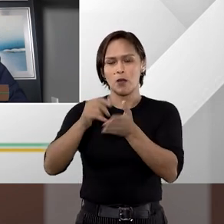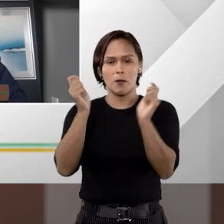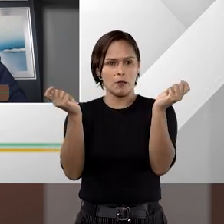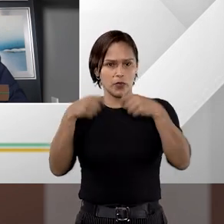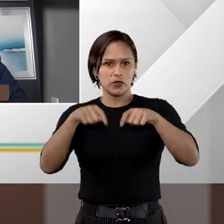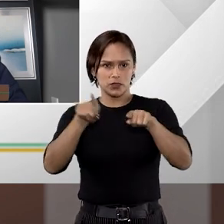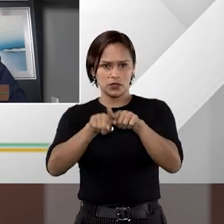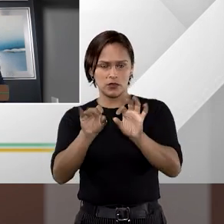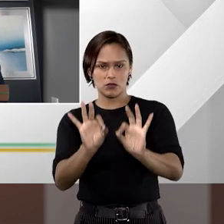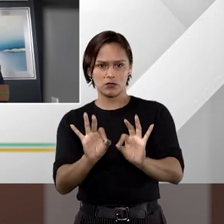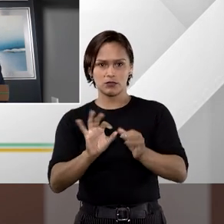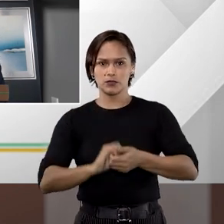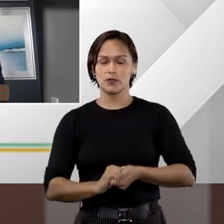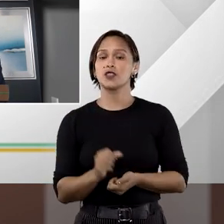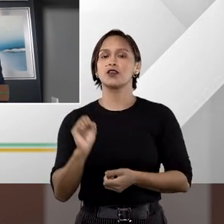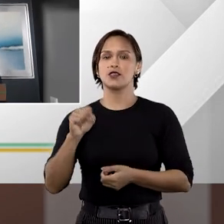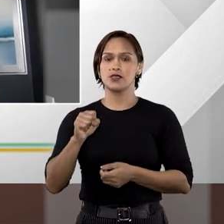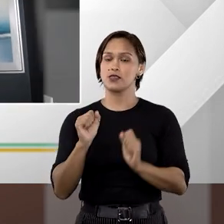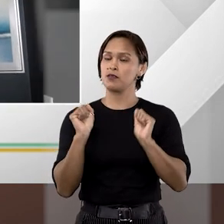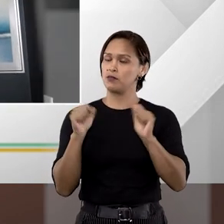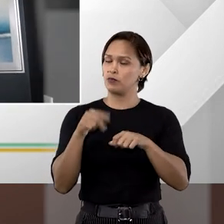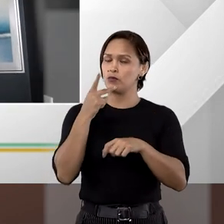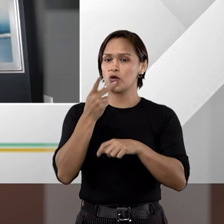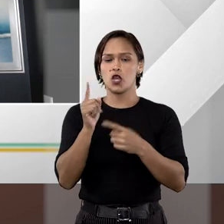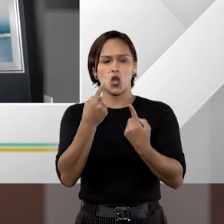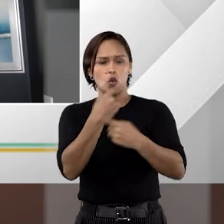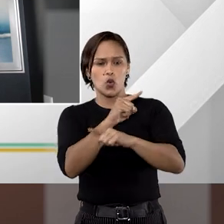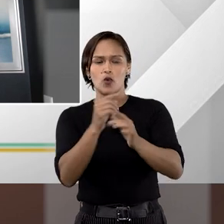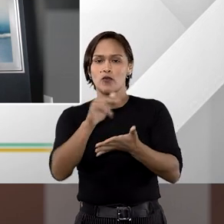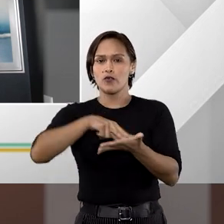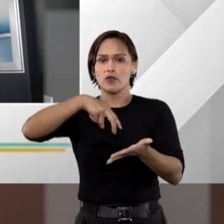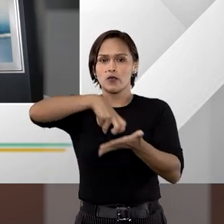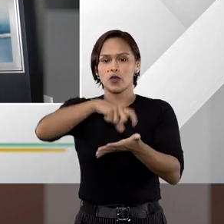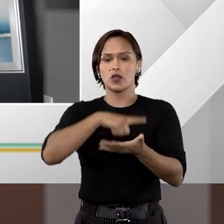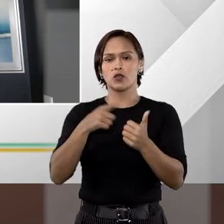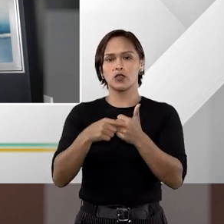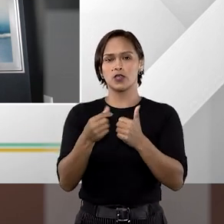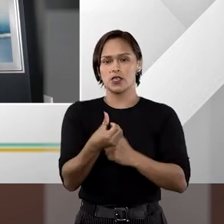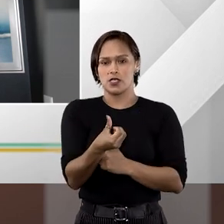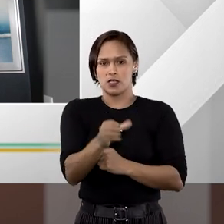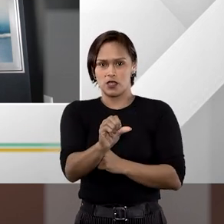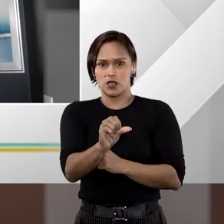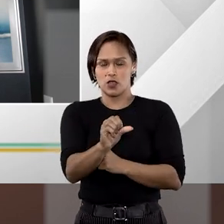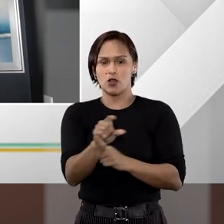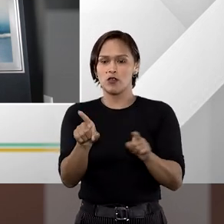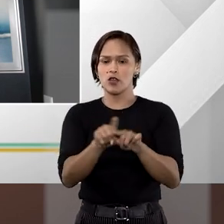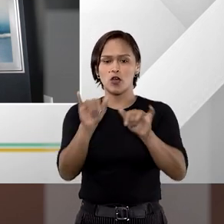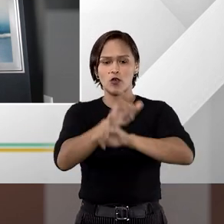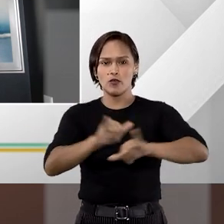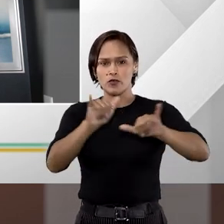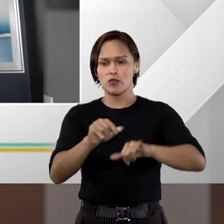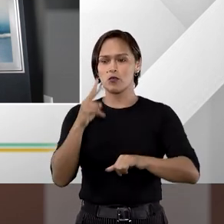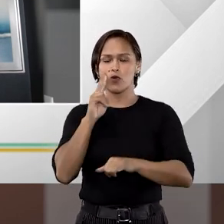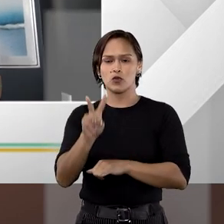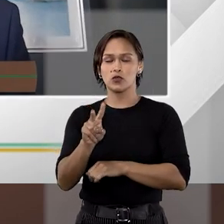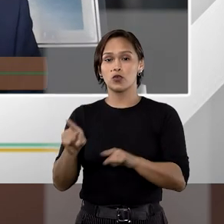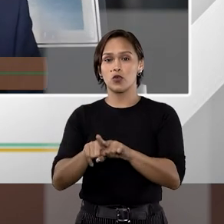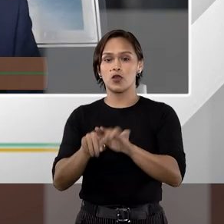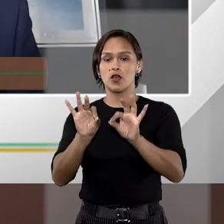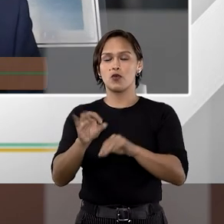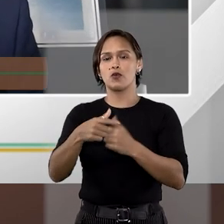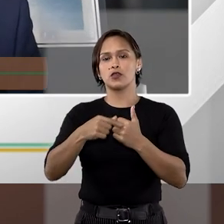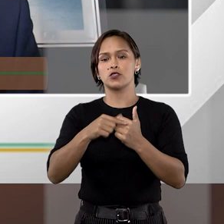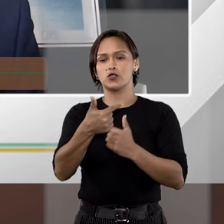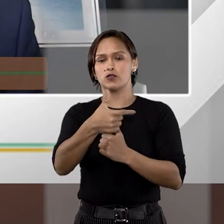processado e julgado e com certeza Fátima contravenção penal Está prevista no artigo 69 como bem formou Doutor Sérgio